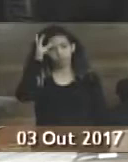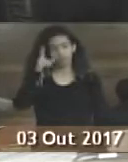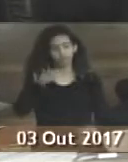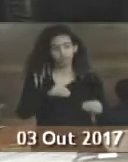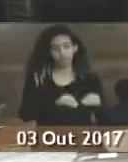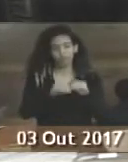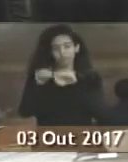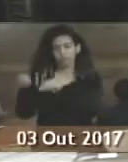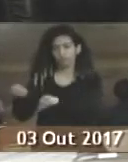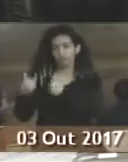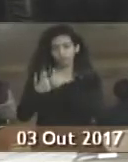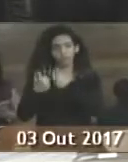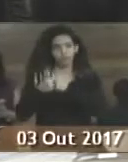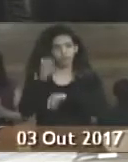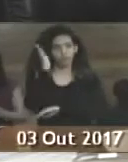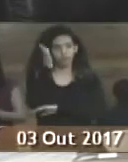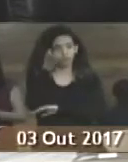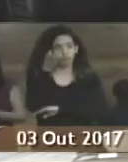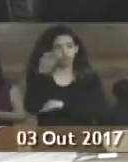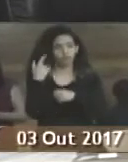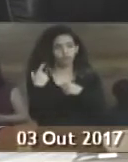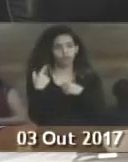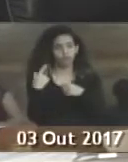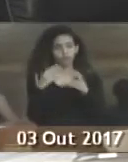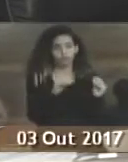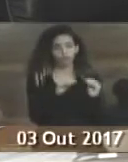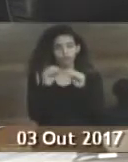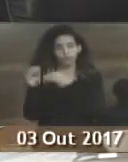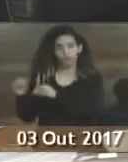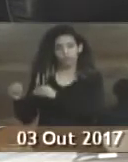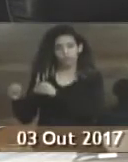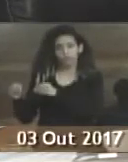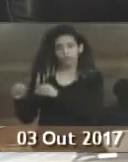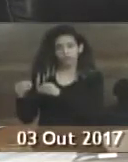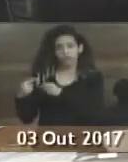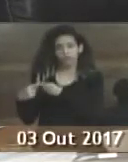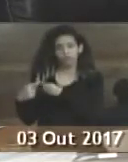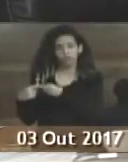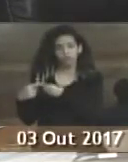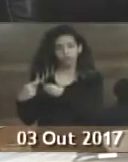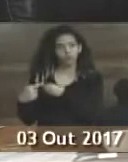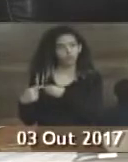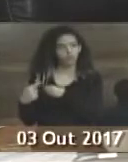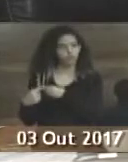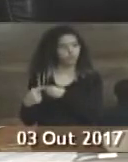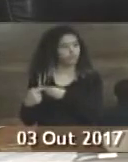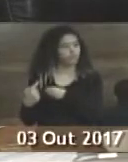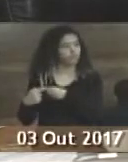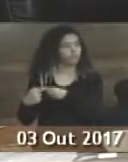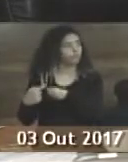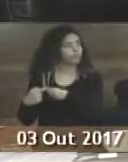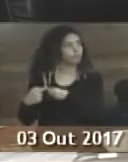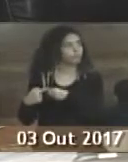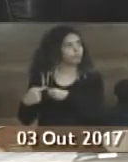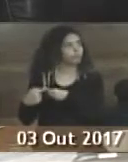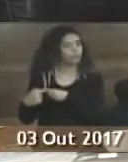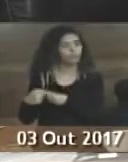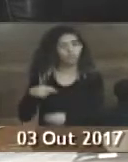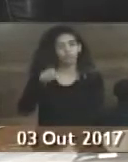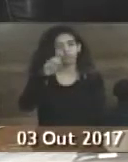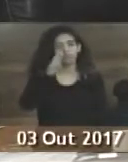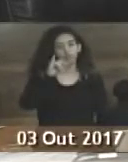ônibus localizado em frente ao condomínio Biscaia para ao lado da pousada do Almir, na Avenida Antônio Bertoldo da Silva Jordão, no bairro